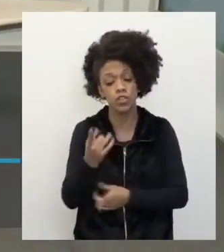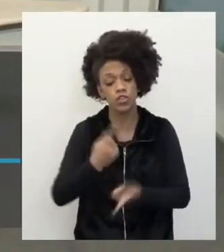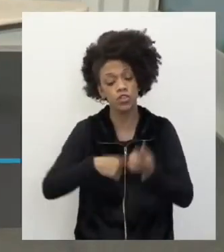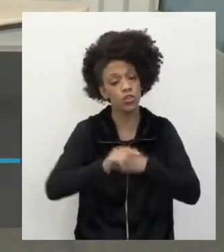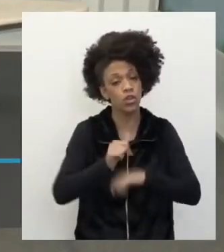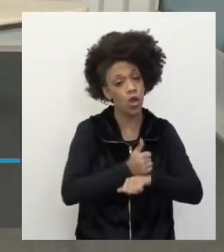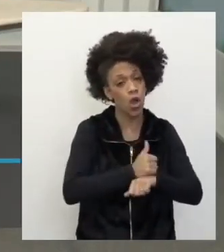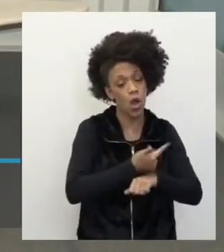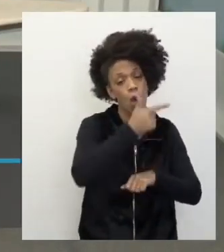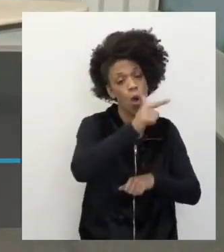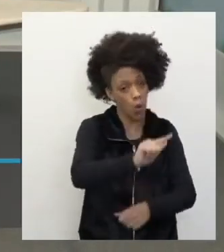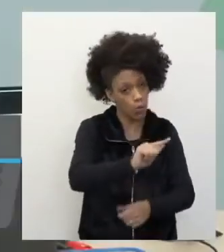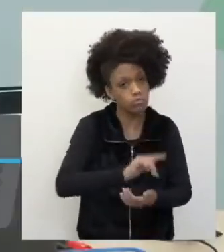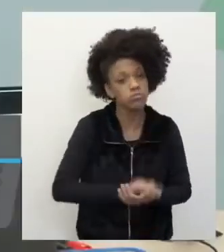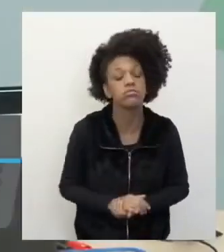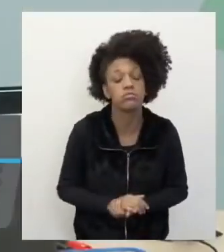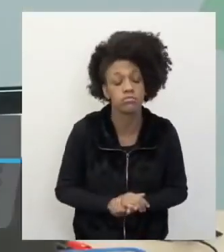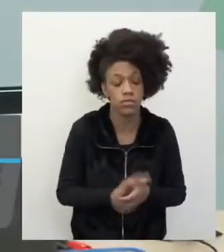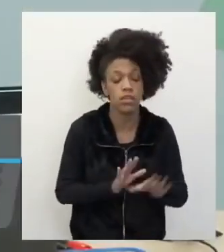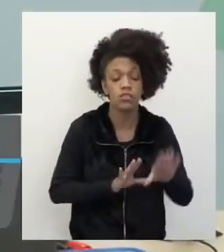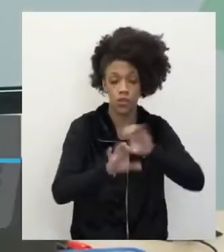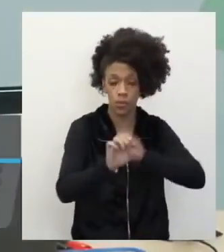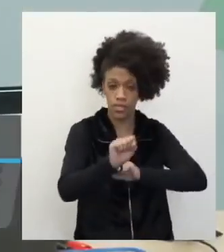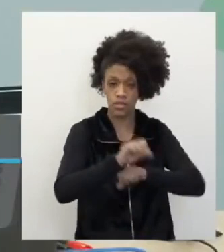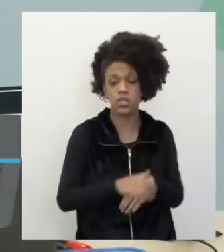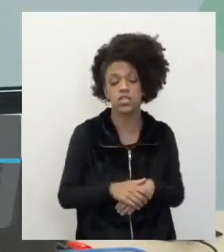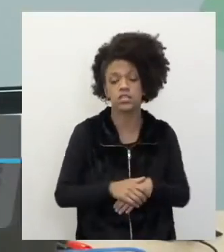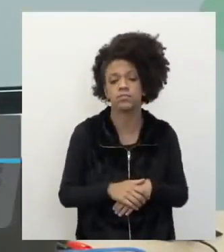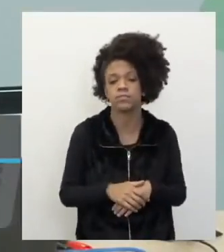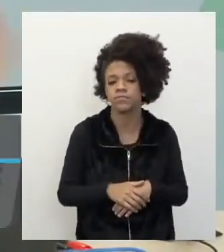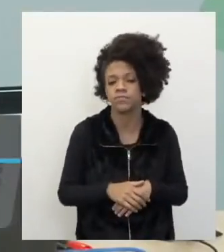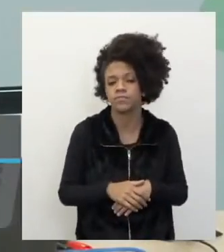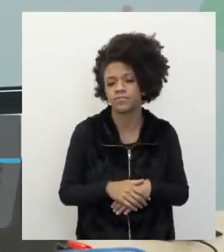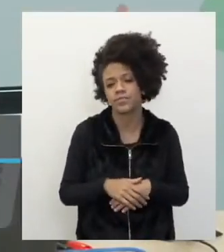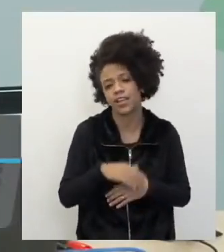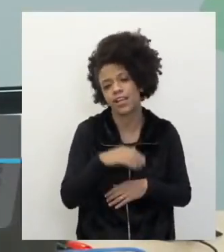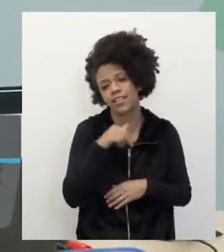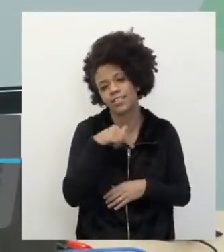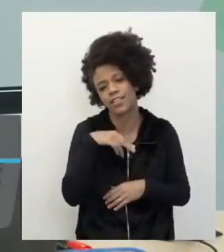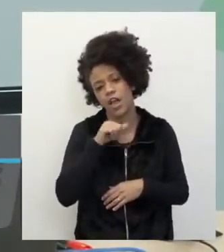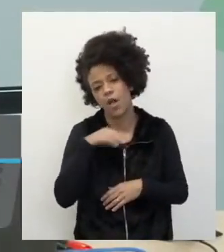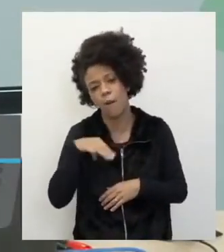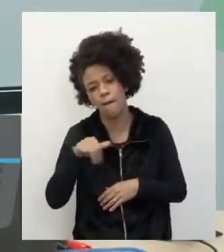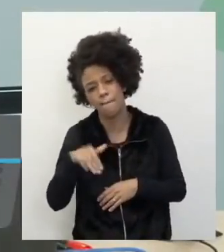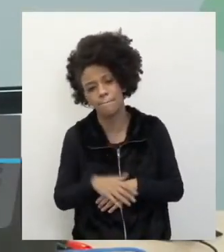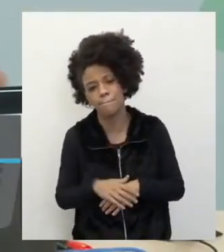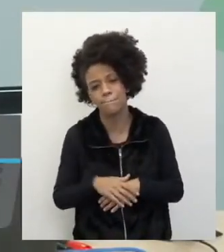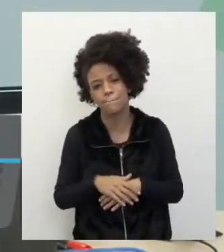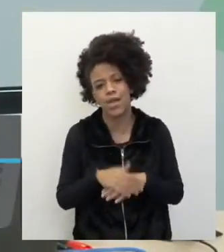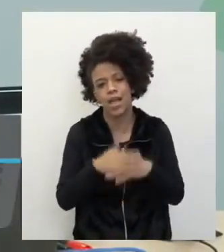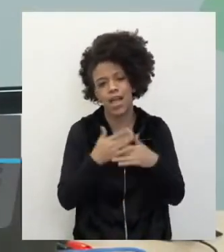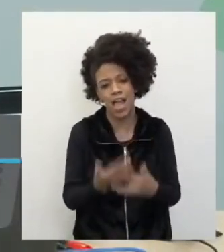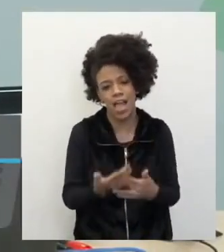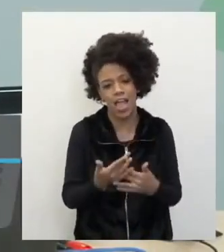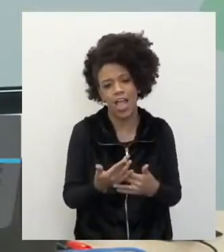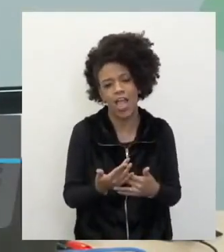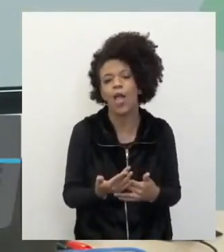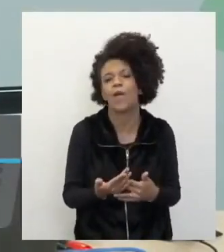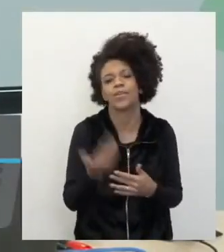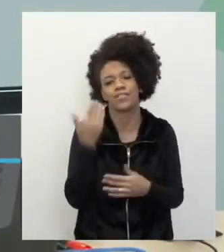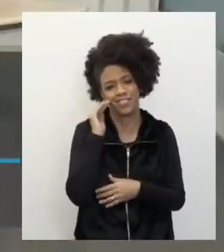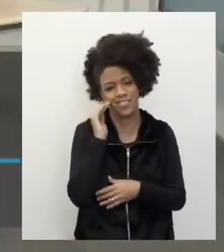Que legal. E aí, tem mais? Ai, meu Deus, a Naomi já falou aqui. Eu entendo por, enfim, a